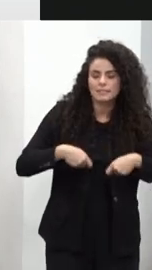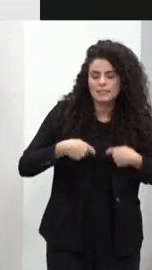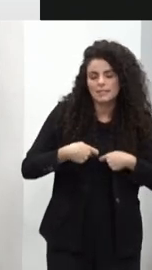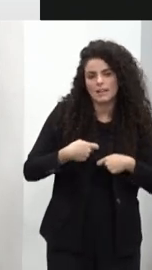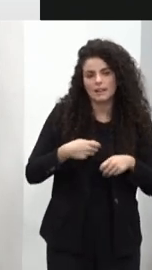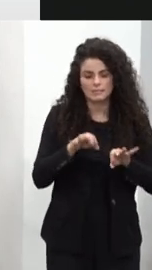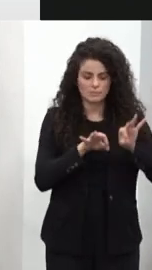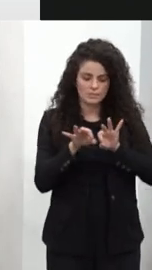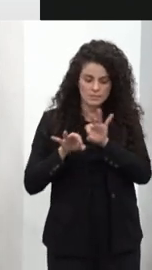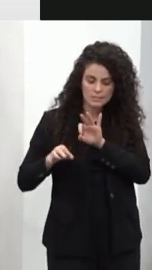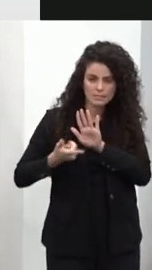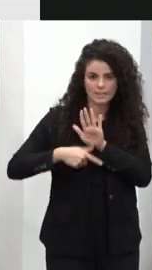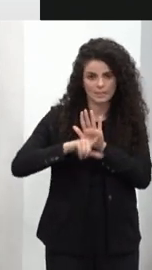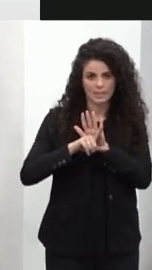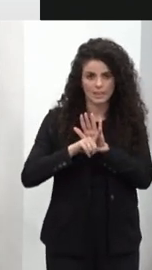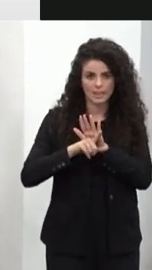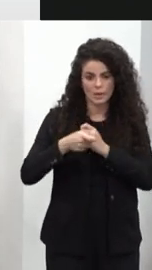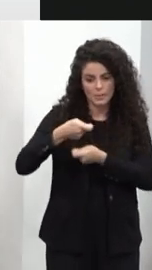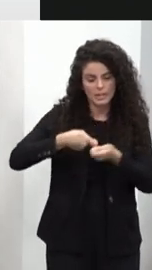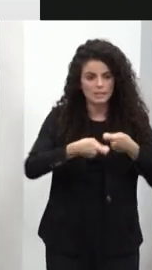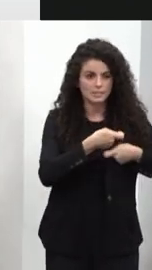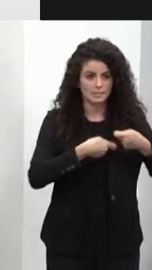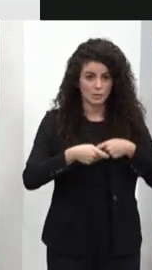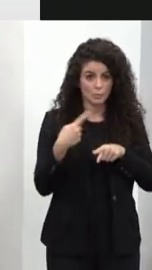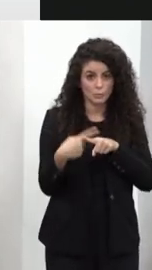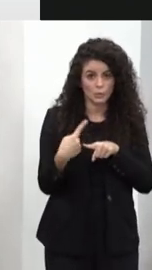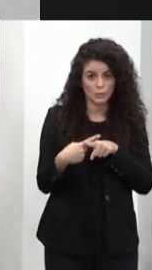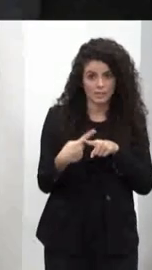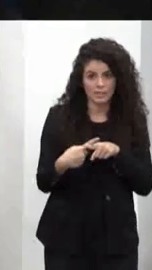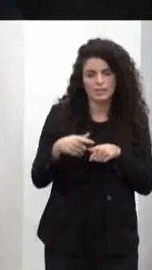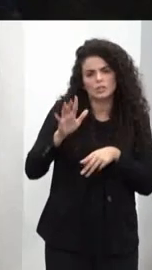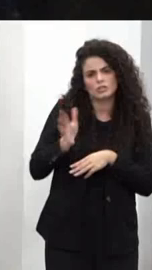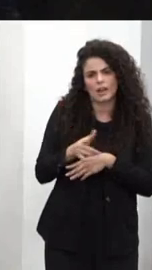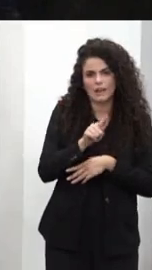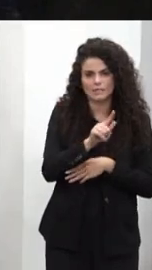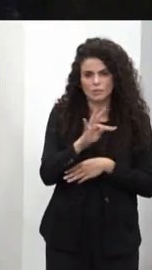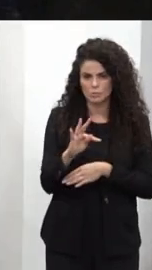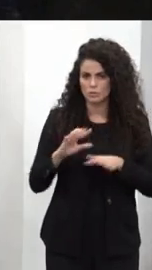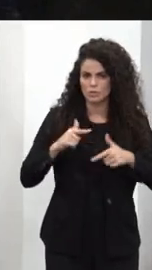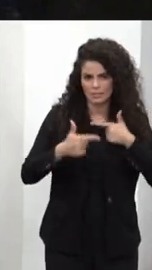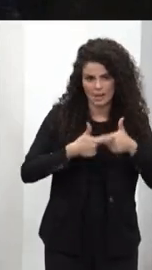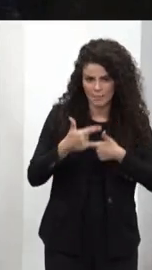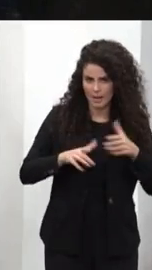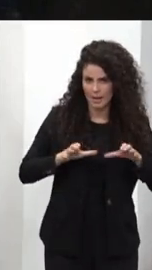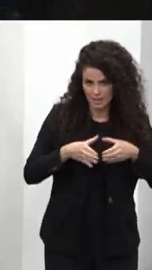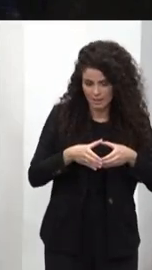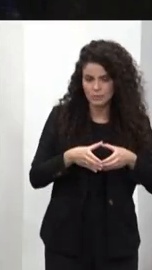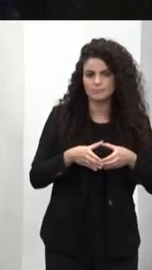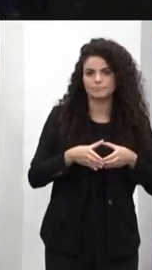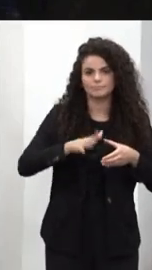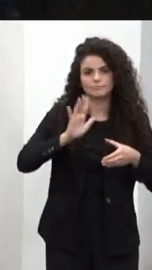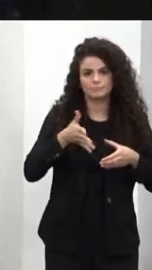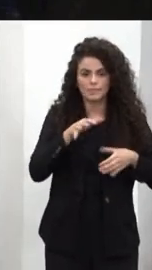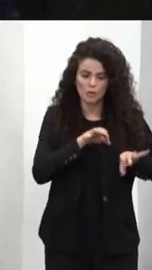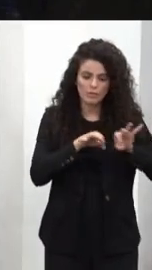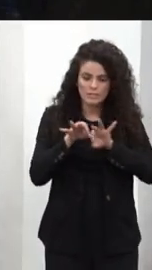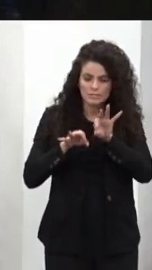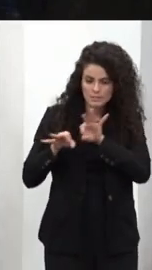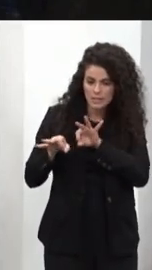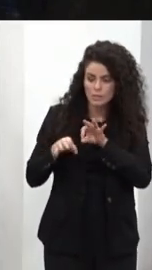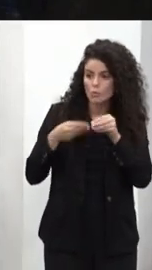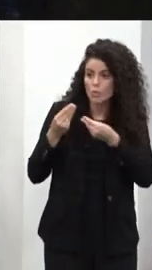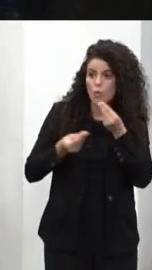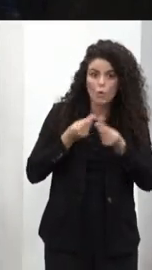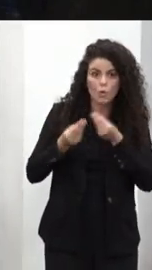Lei e operacionalização nesse GT já tá faz tempo já trabalhando e a partir dele nós estamos estudando todos os detalhes para